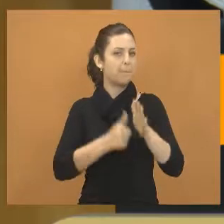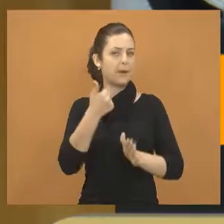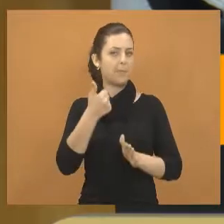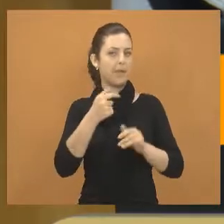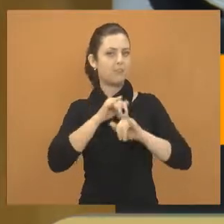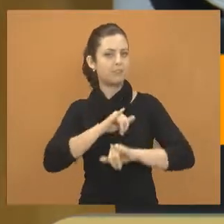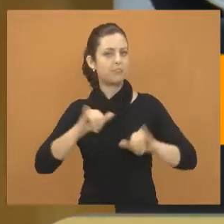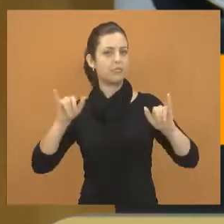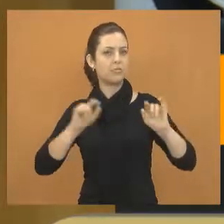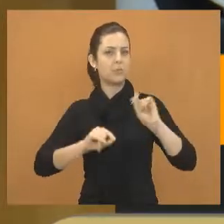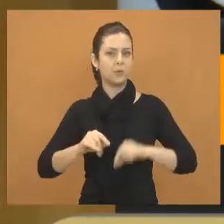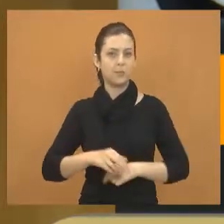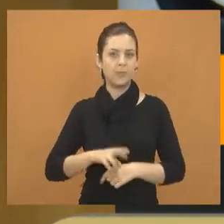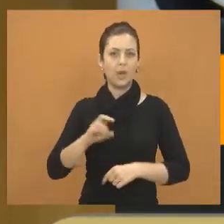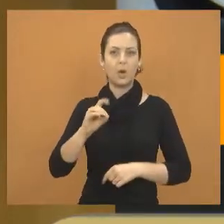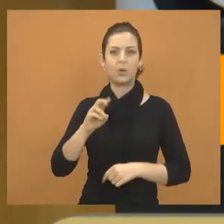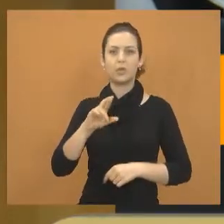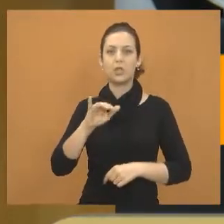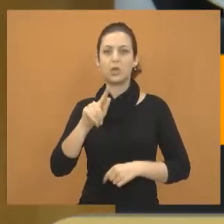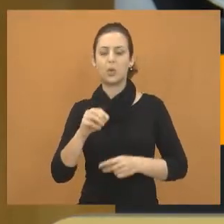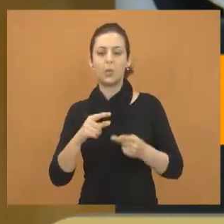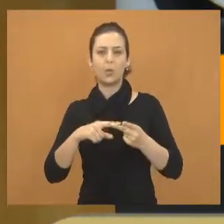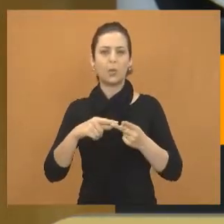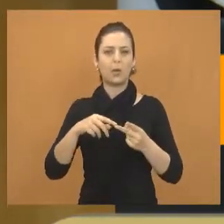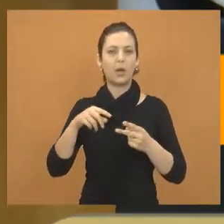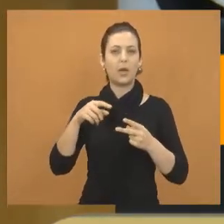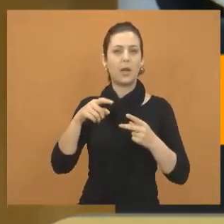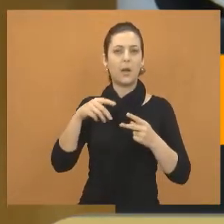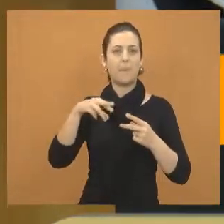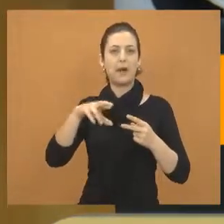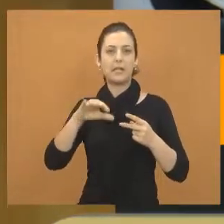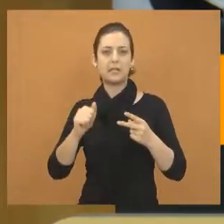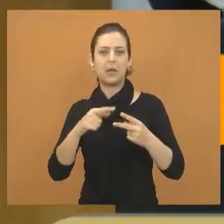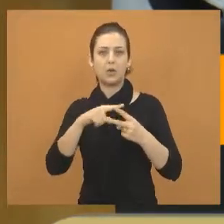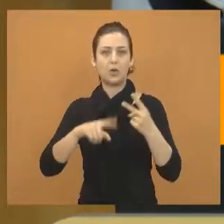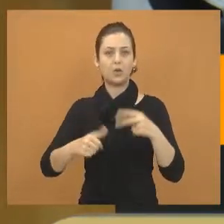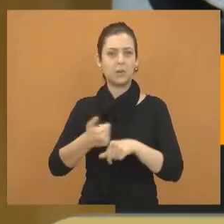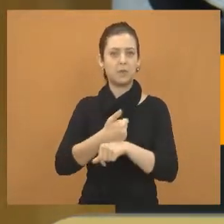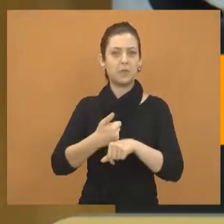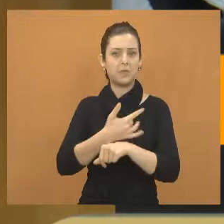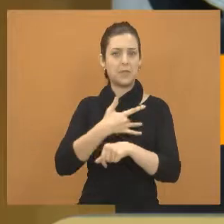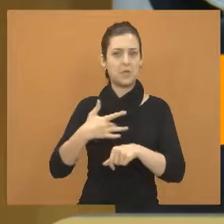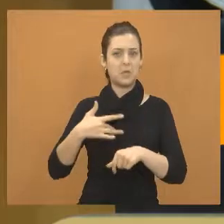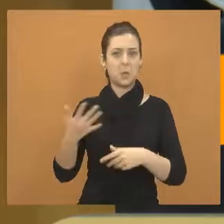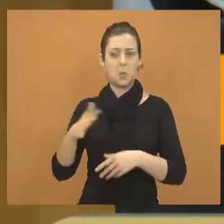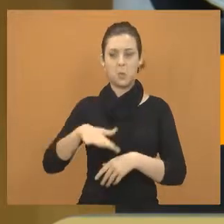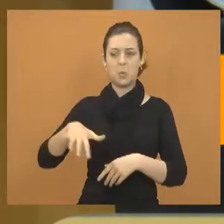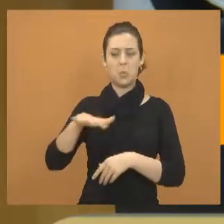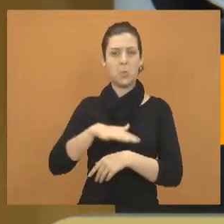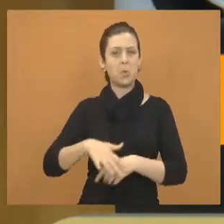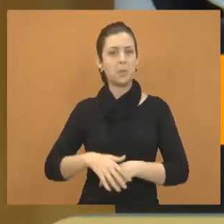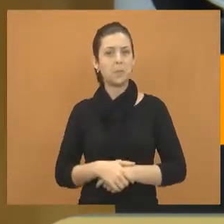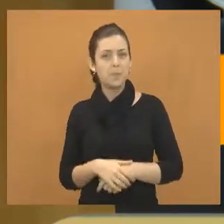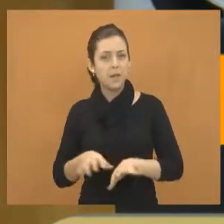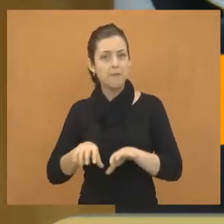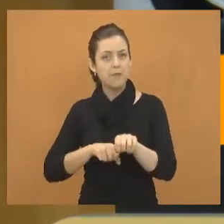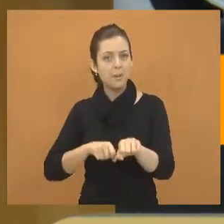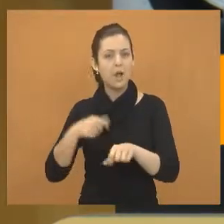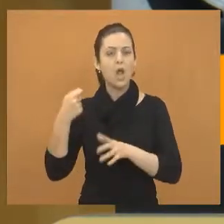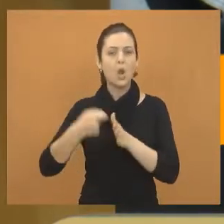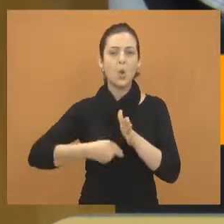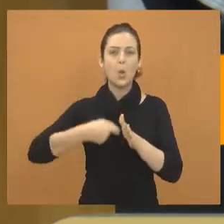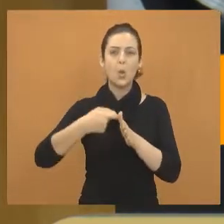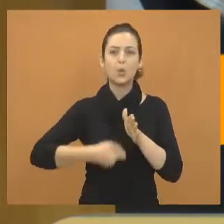destacar o Rodrigo Salomão, a Márcia, que são dois profissionais gabaritados na área da saúde, que sempre